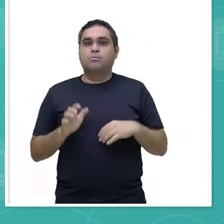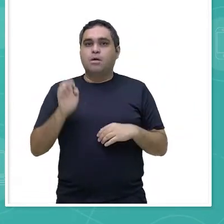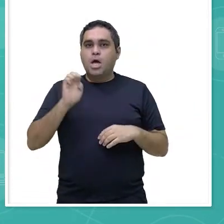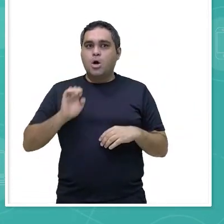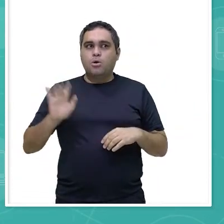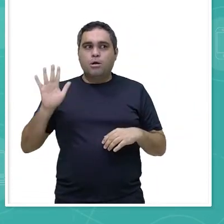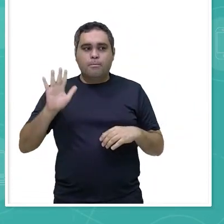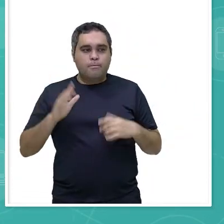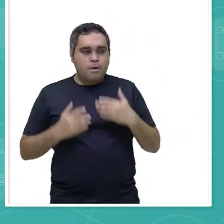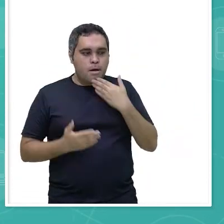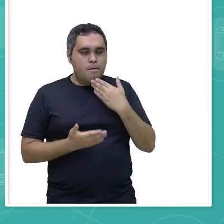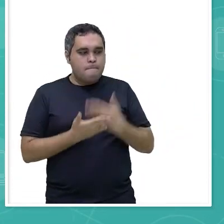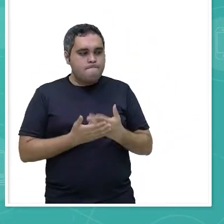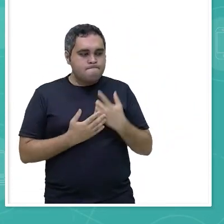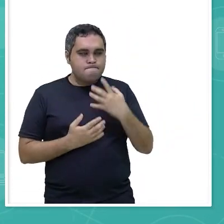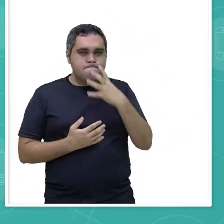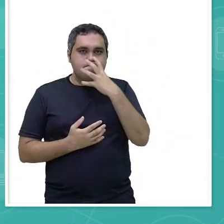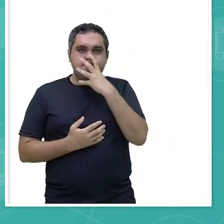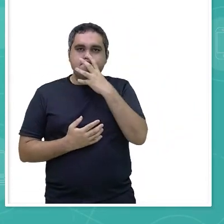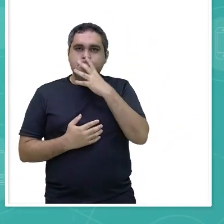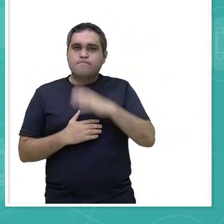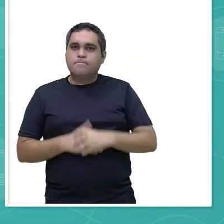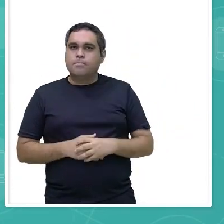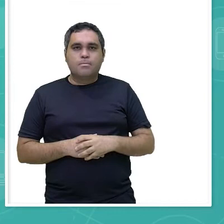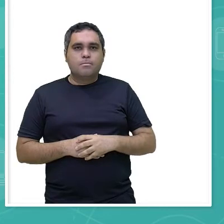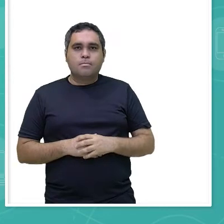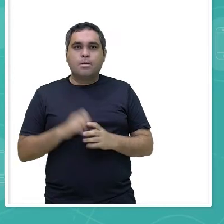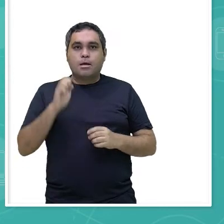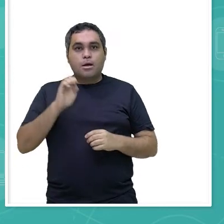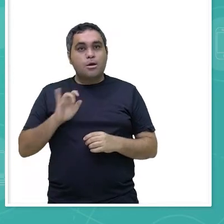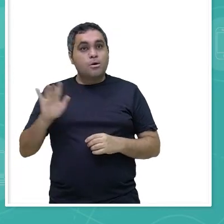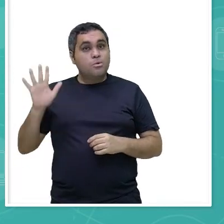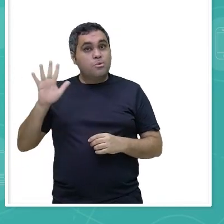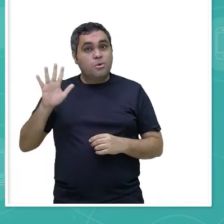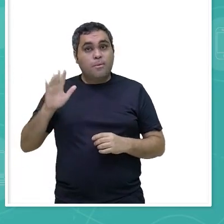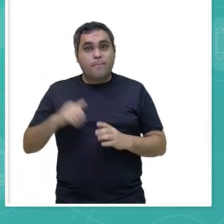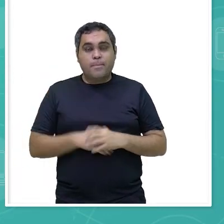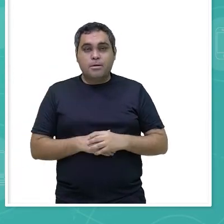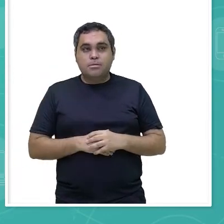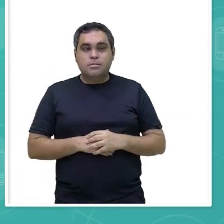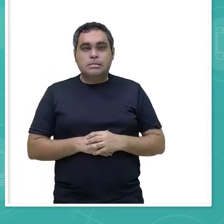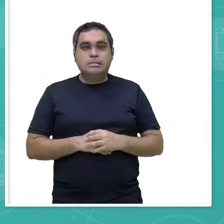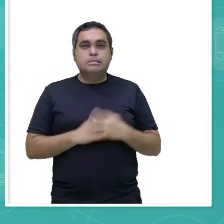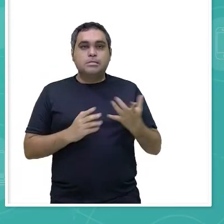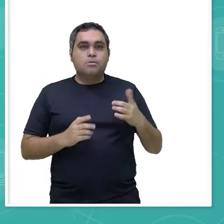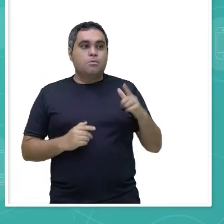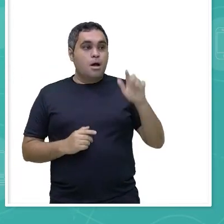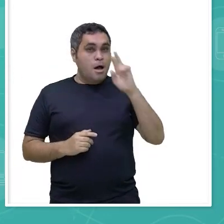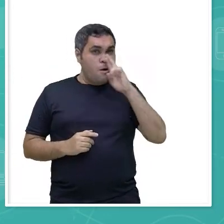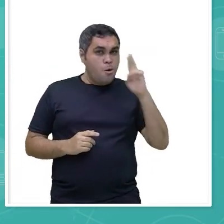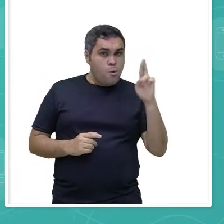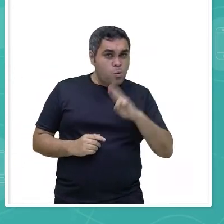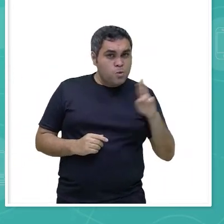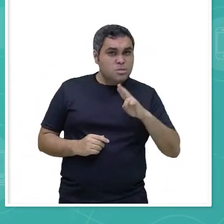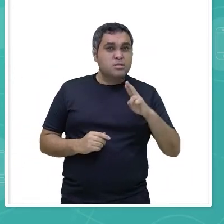poder da Rússia. Gente, a Rússia é o maior país da Europa. Pega do Ocidente ao Oriente.